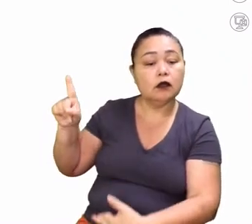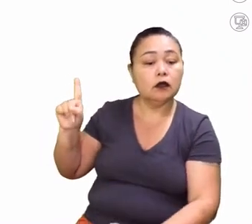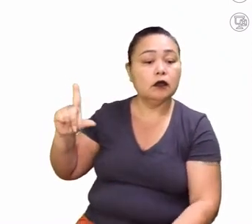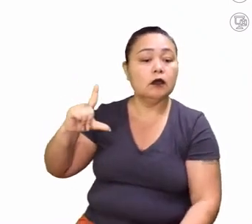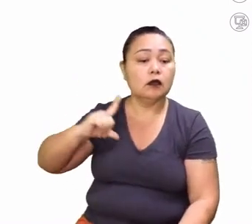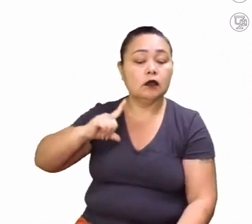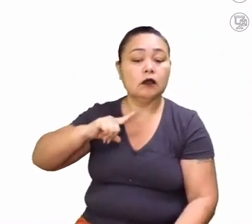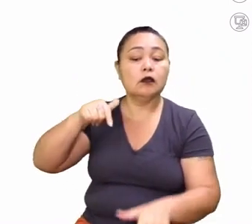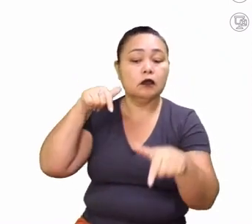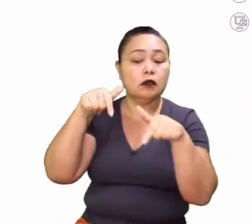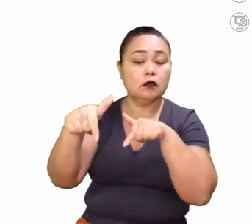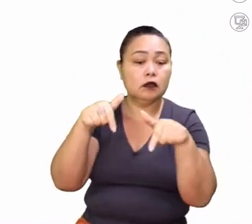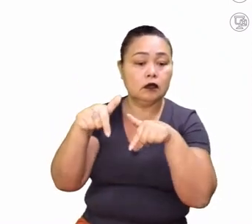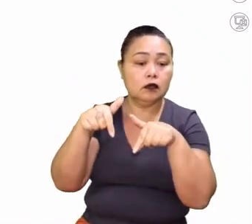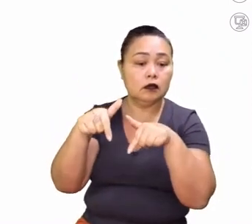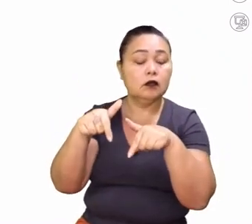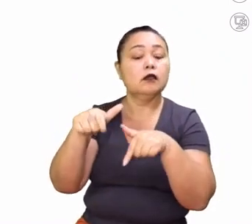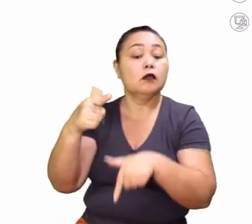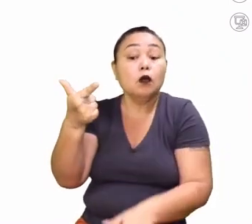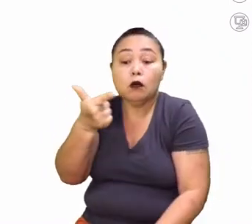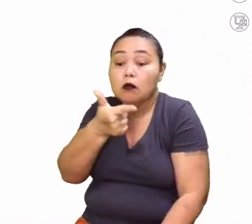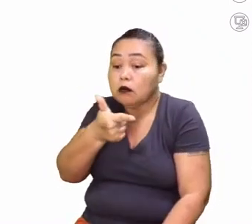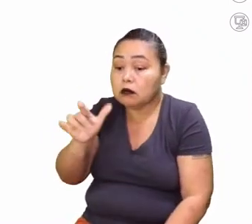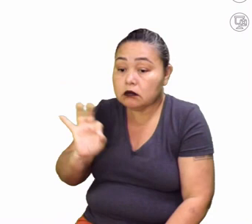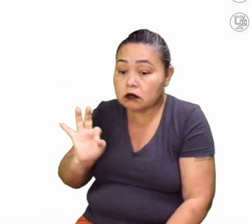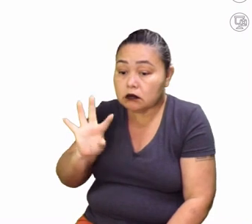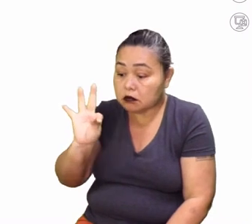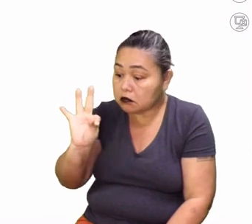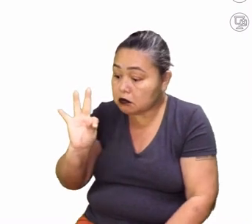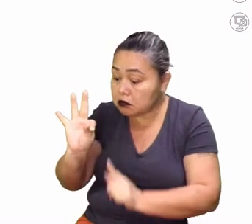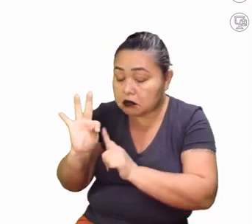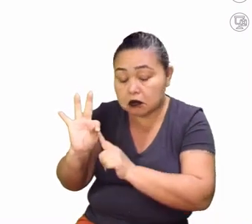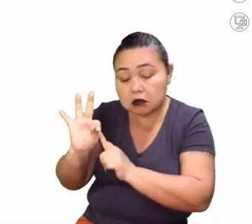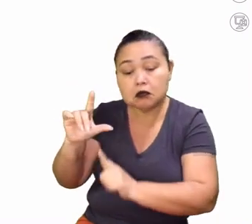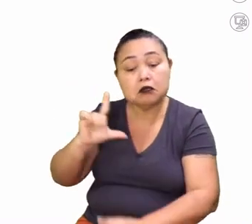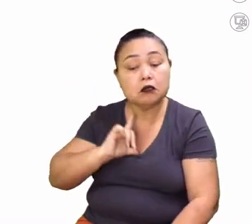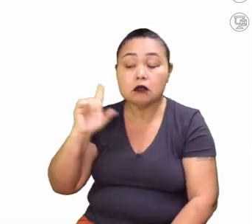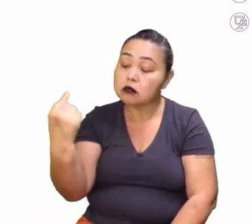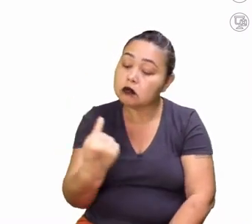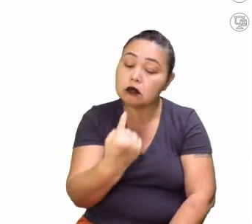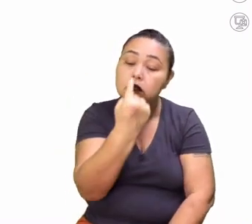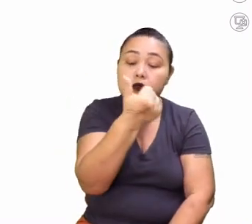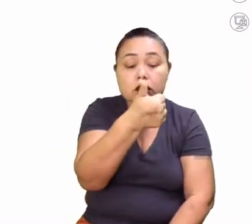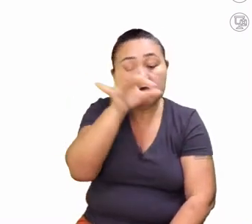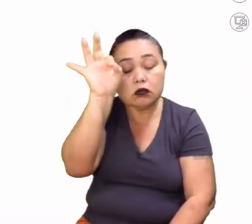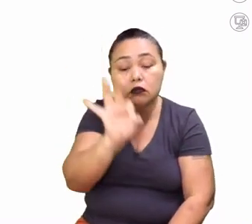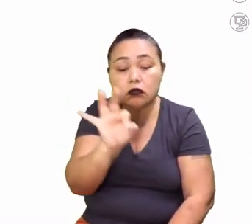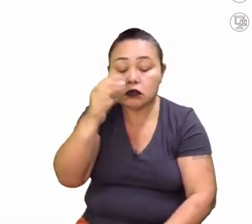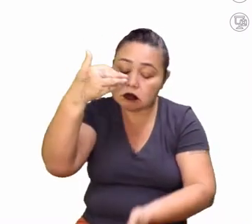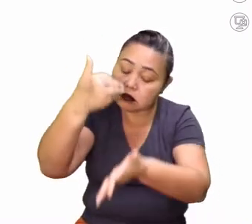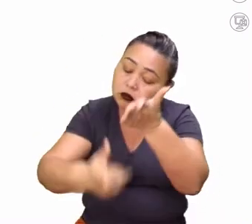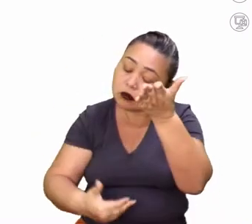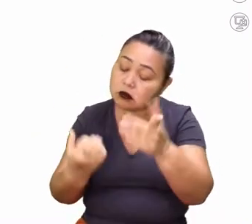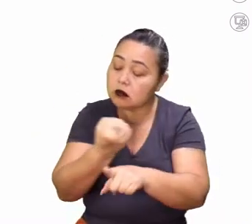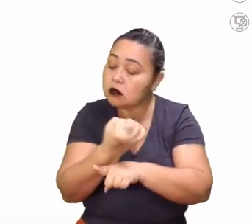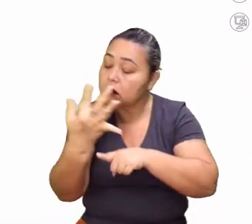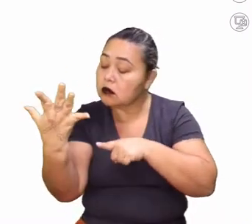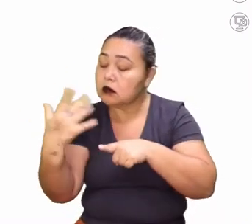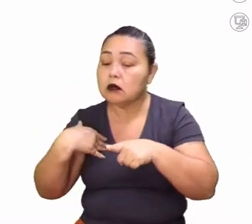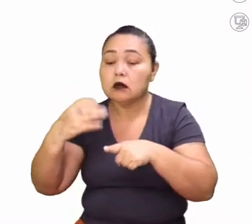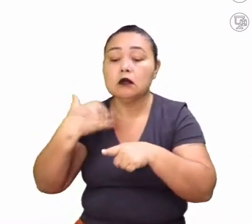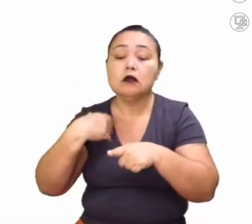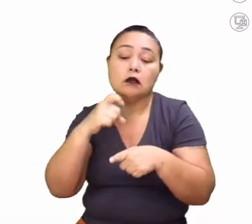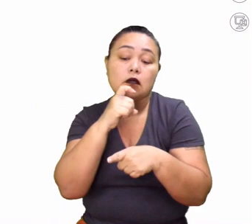tenho o trabalho como aqui eu não tenho eu posso pegar um que é 100% menos a diferença da quantidade de calor